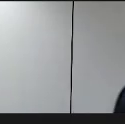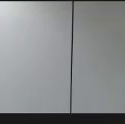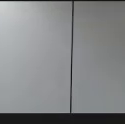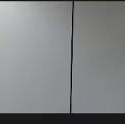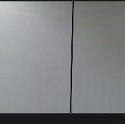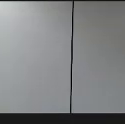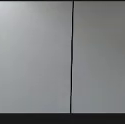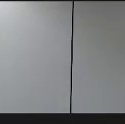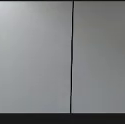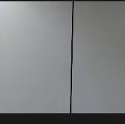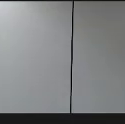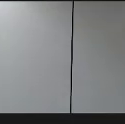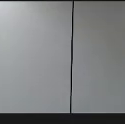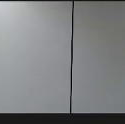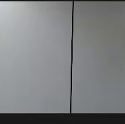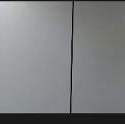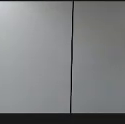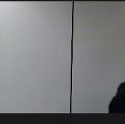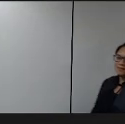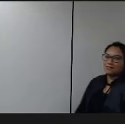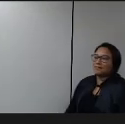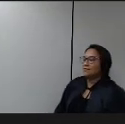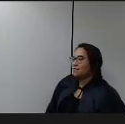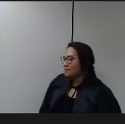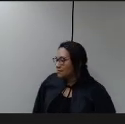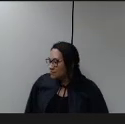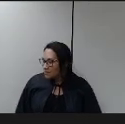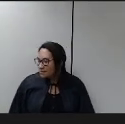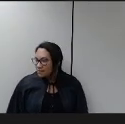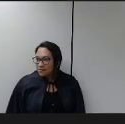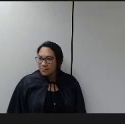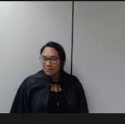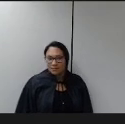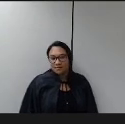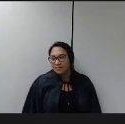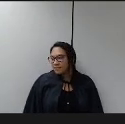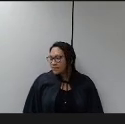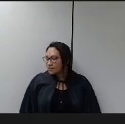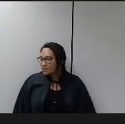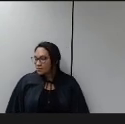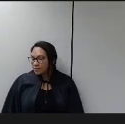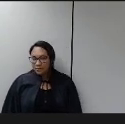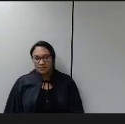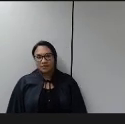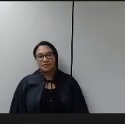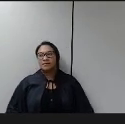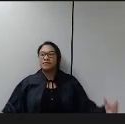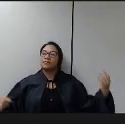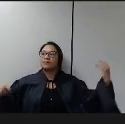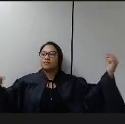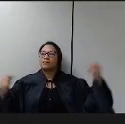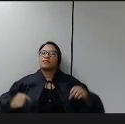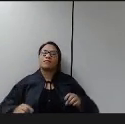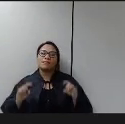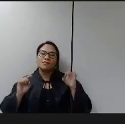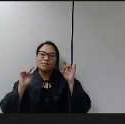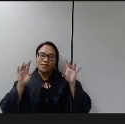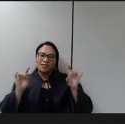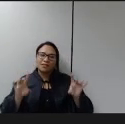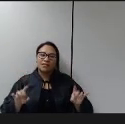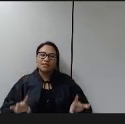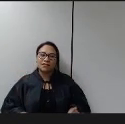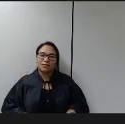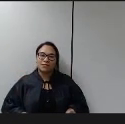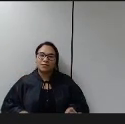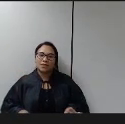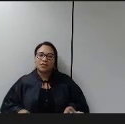Estou aplicando as súmulas 283 e 284 e, especificamente, no que se